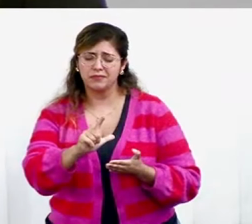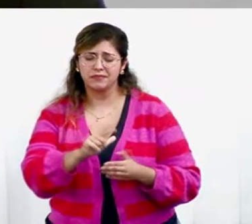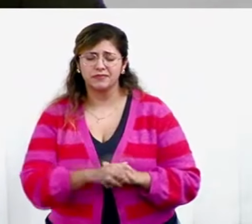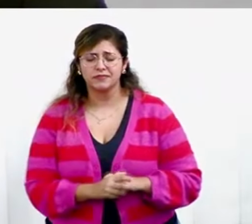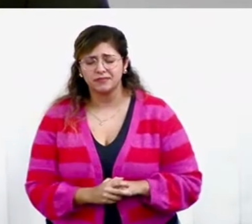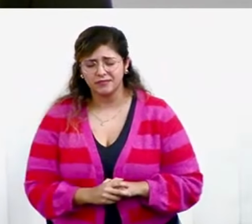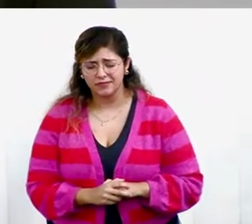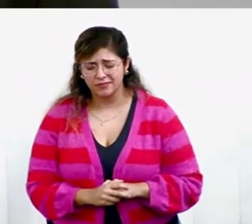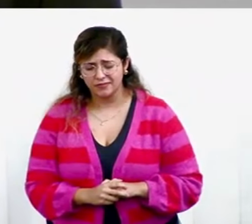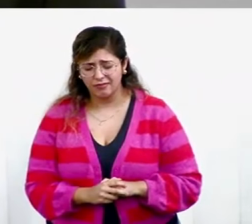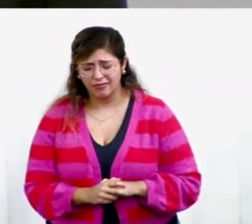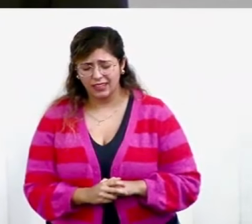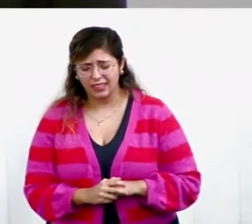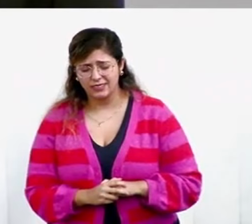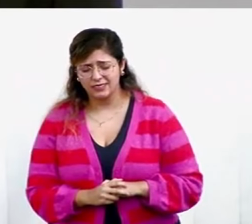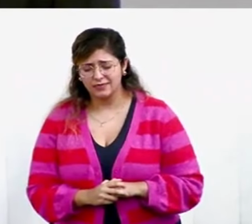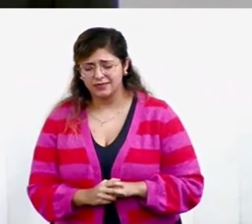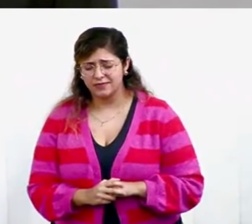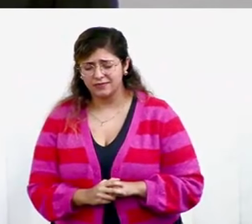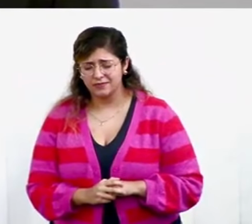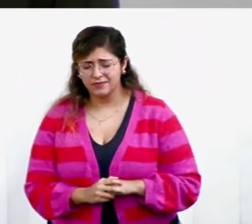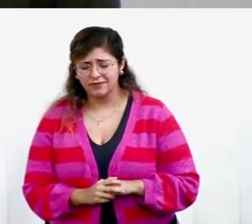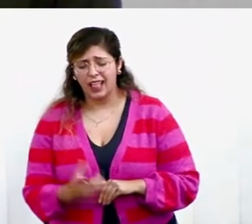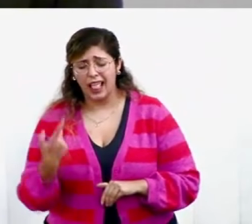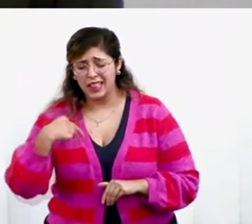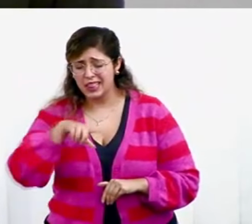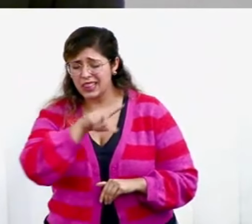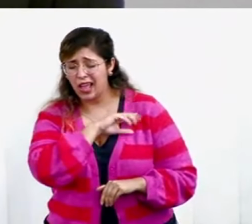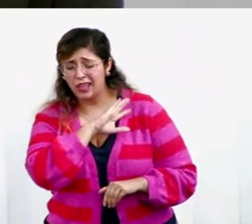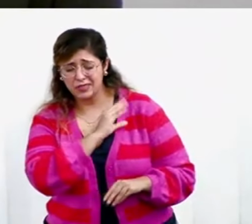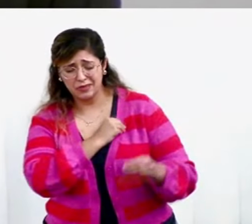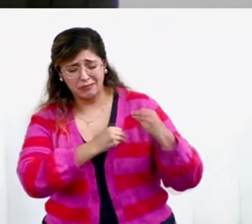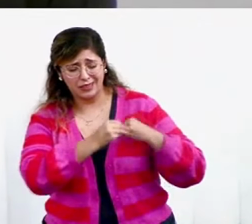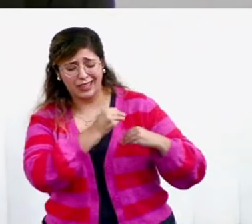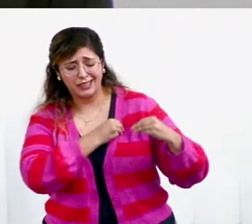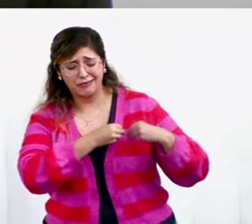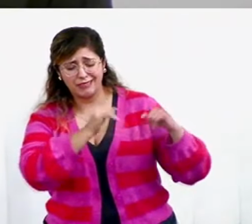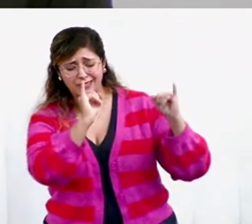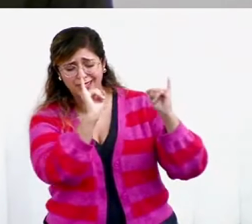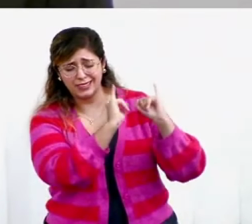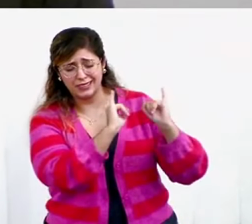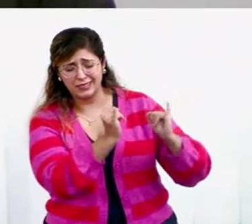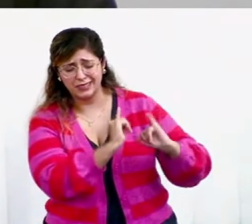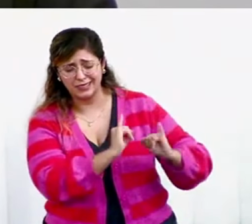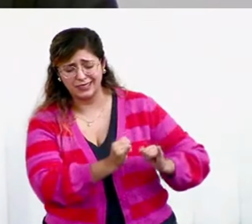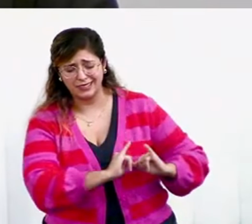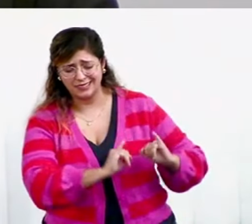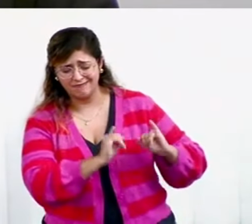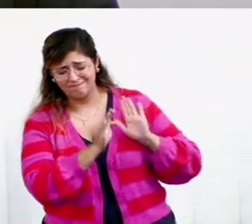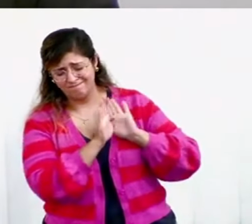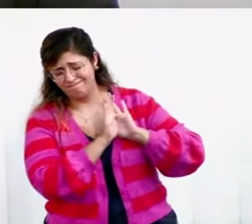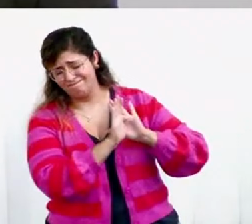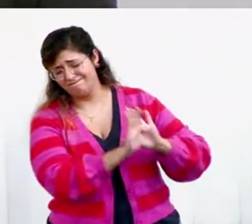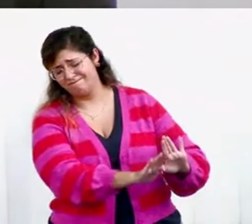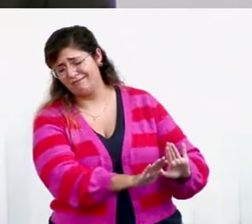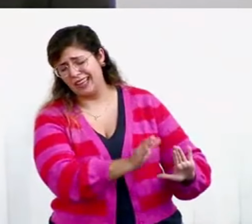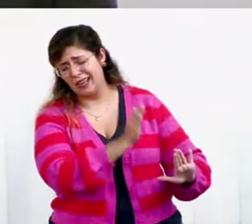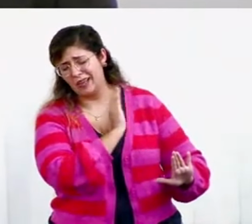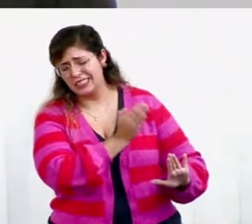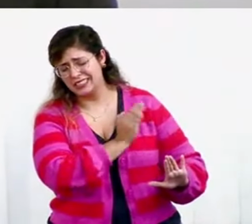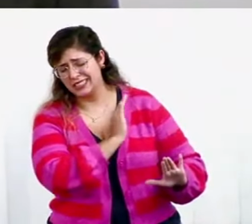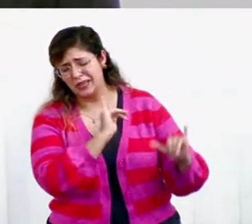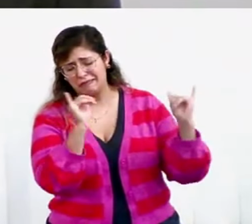Perdão, Deus. Que essas idolatrias possam fugir do nosso coração. Nós não